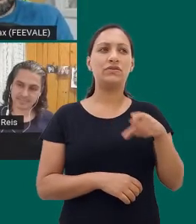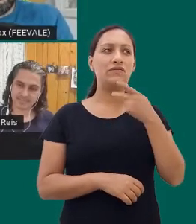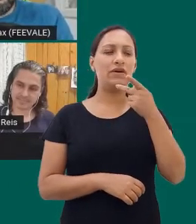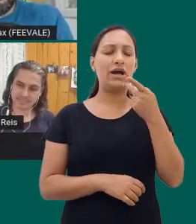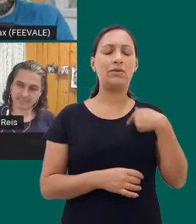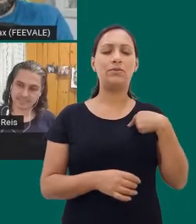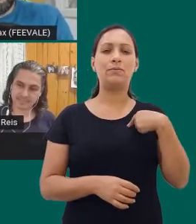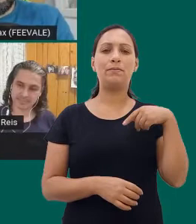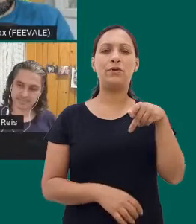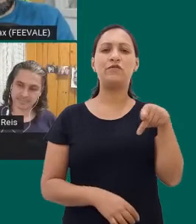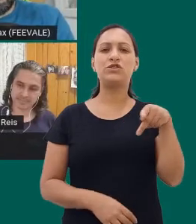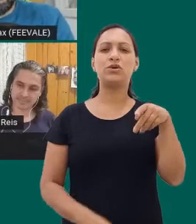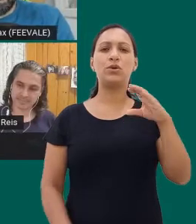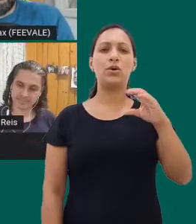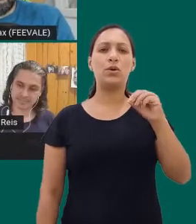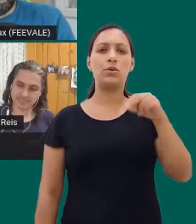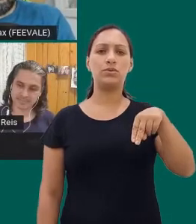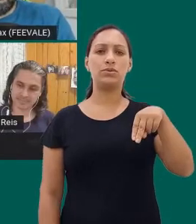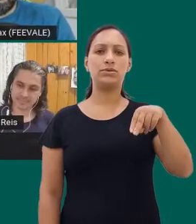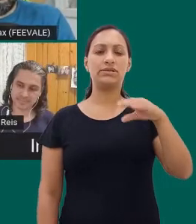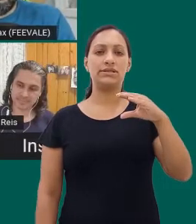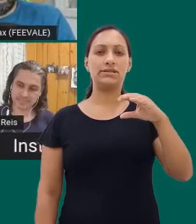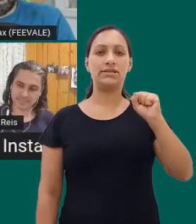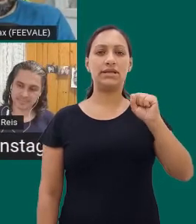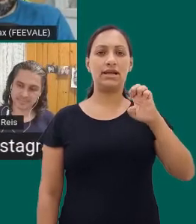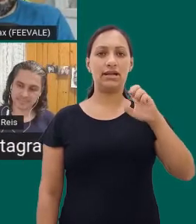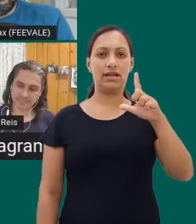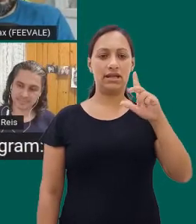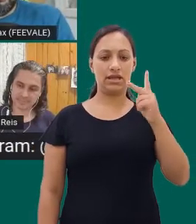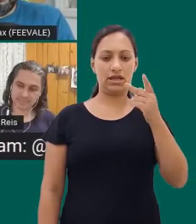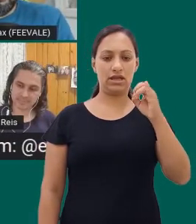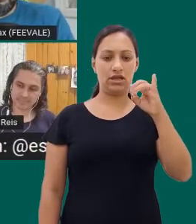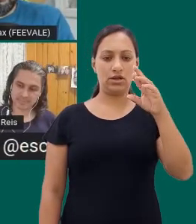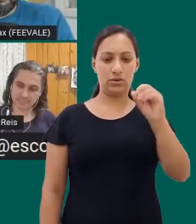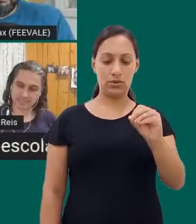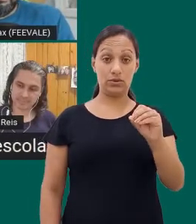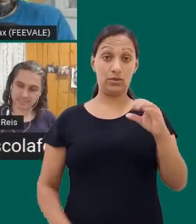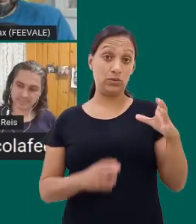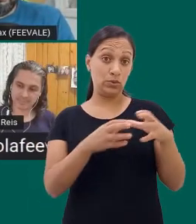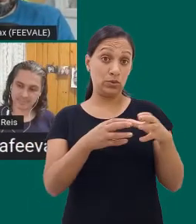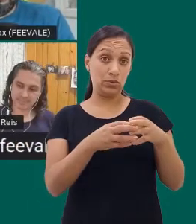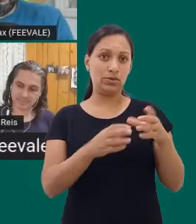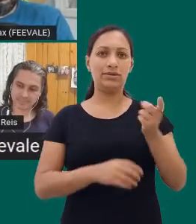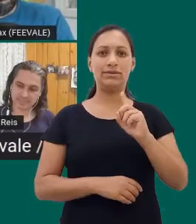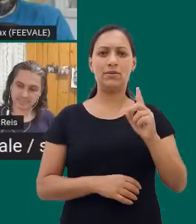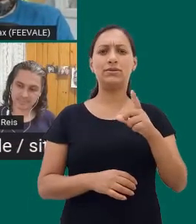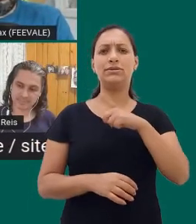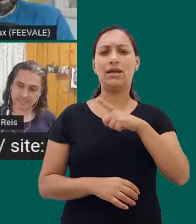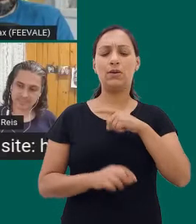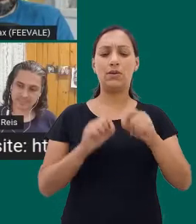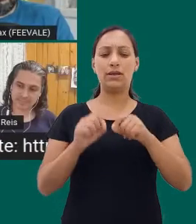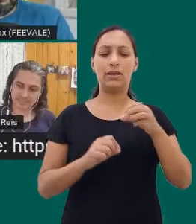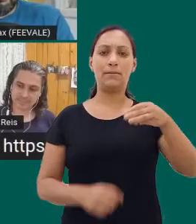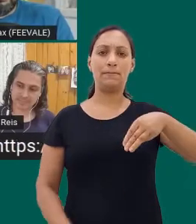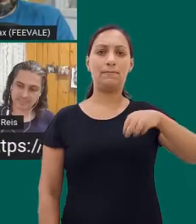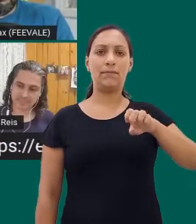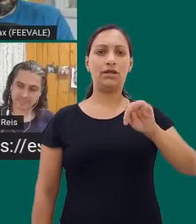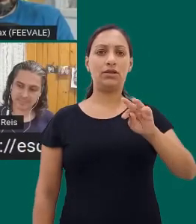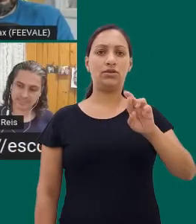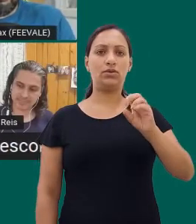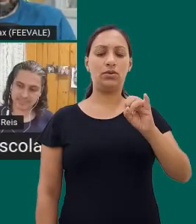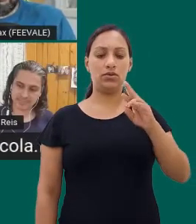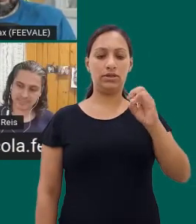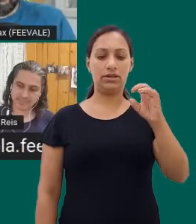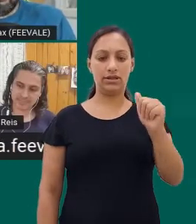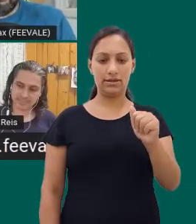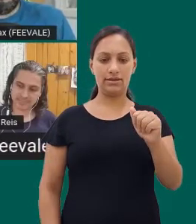se falava nisso se pensava da turma, né? Então era o professor conselheiro da turma. E nós não, nós temos mentoria, então eu tenho os meus mentorandos. A gente